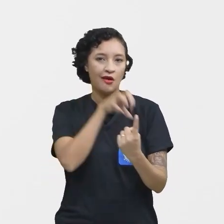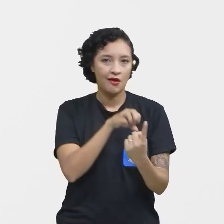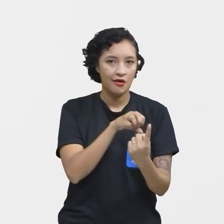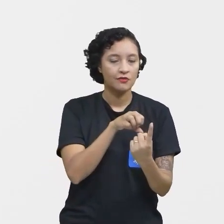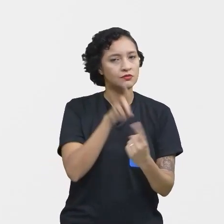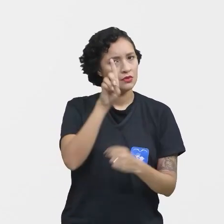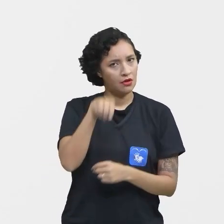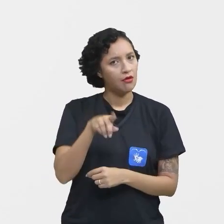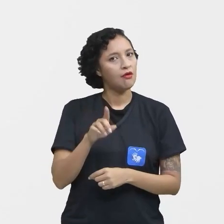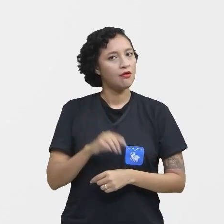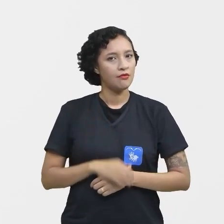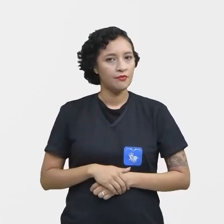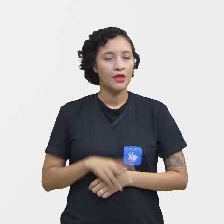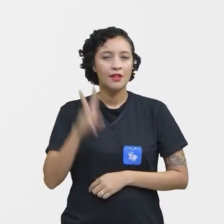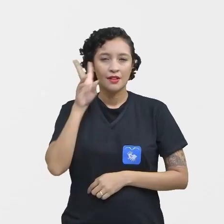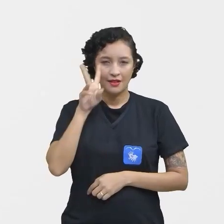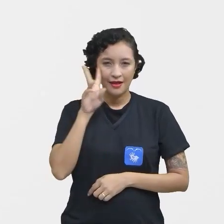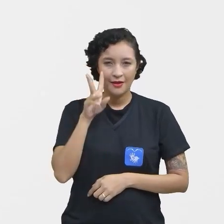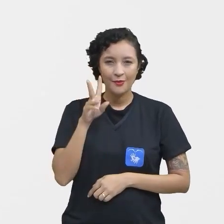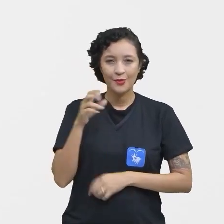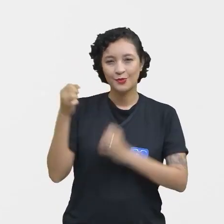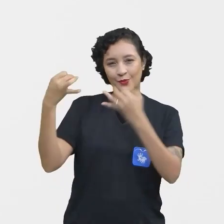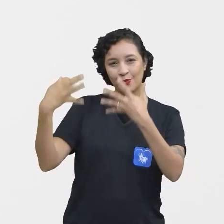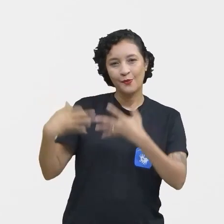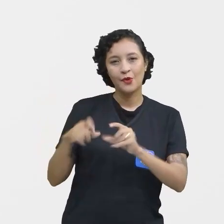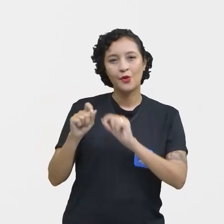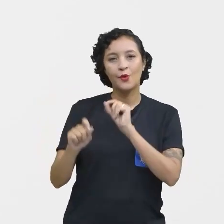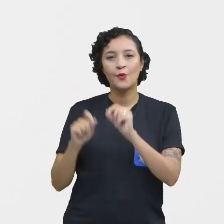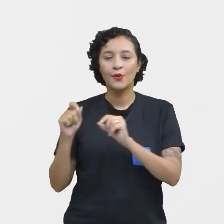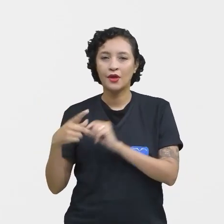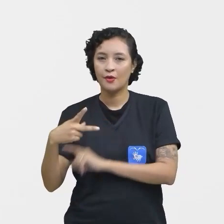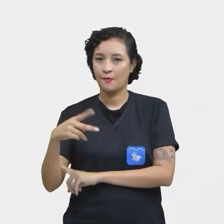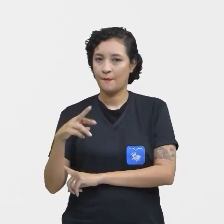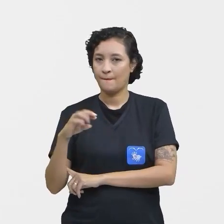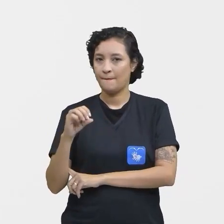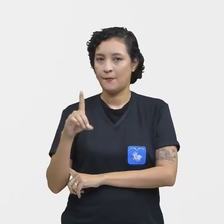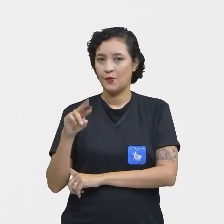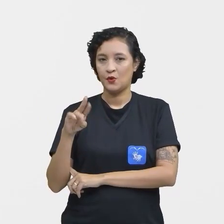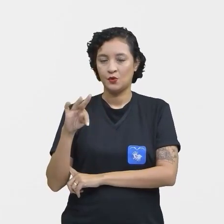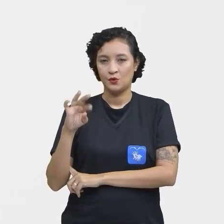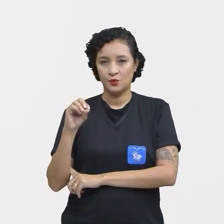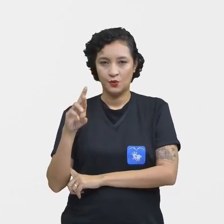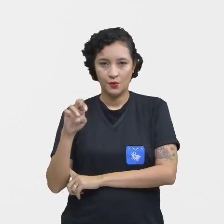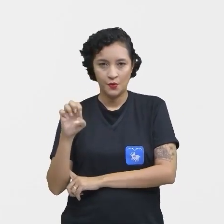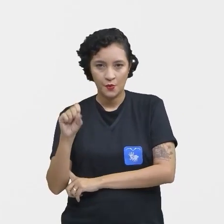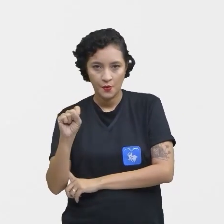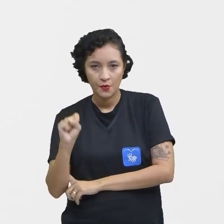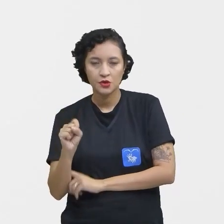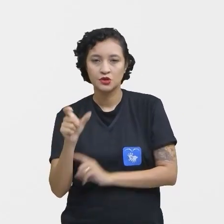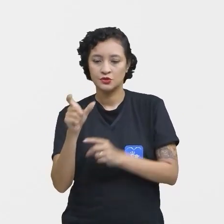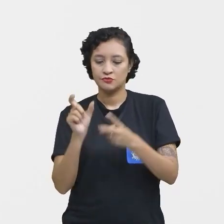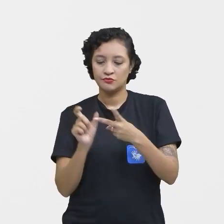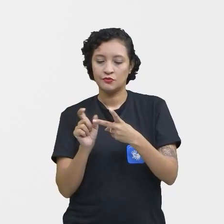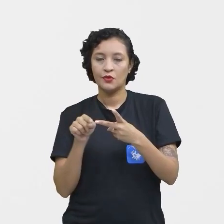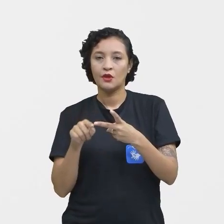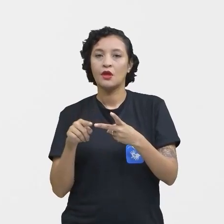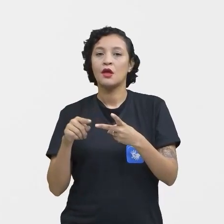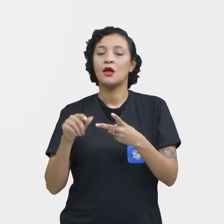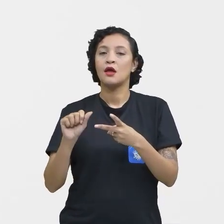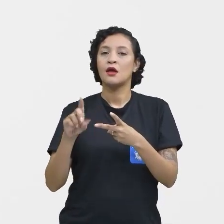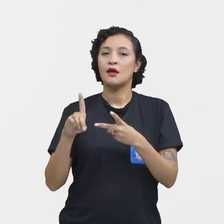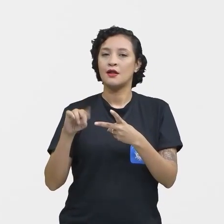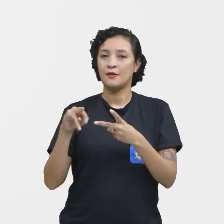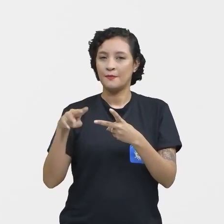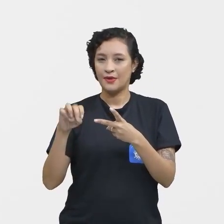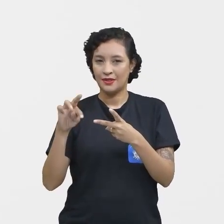dos produtores, dos decompositores e dos consumidores? Então, é o que nós vamos ver